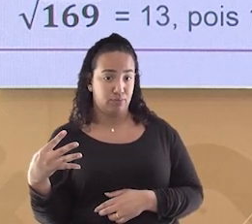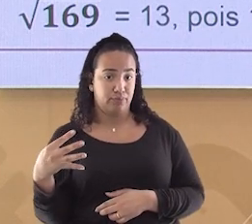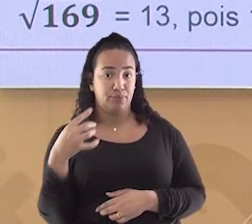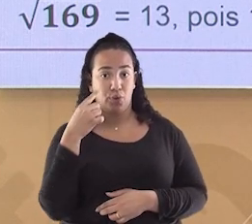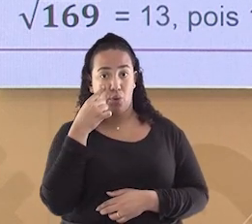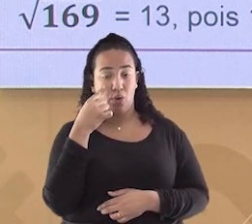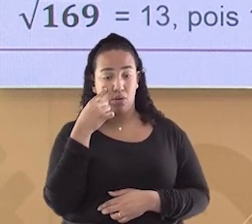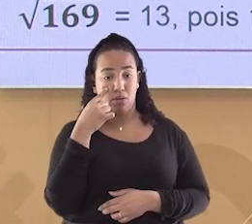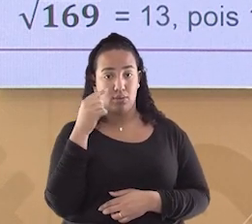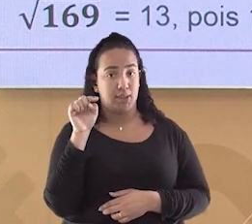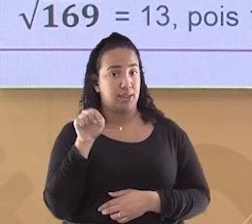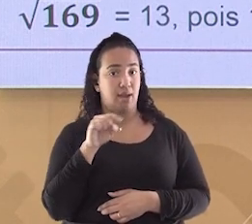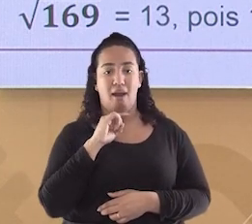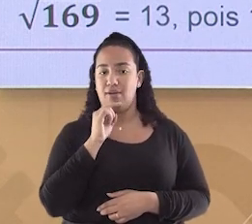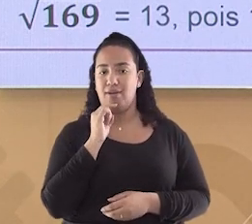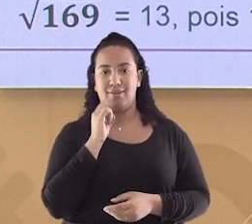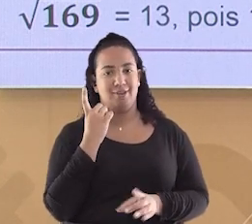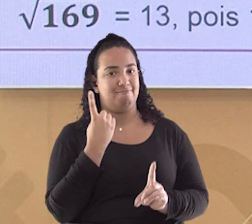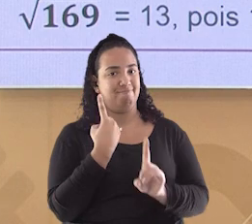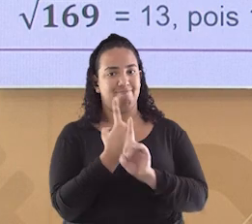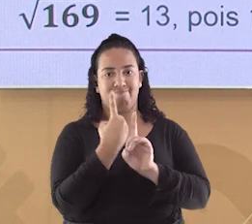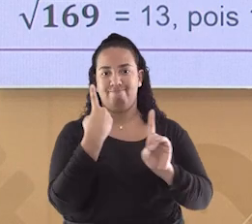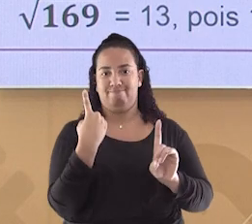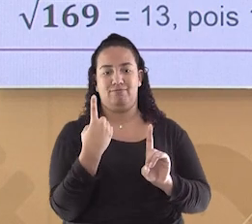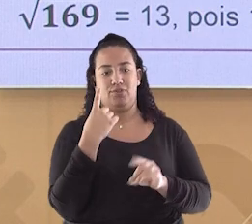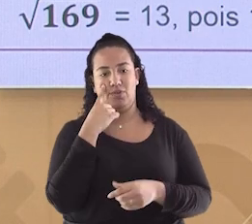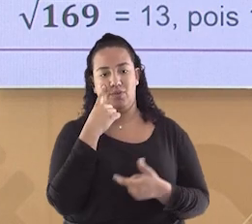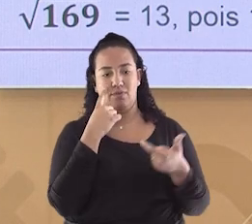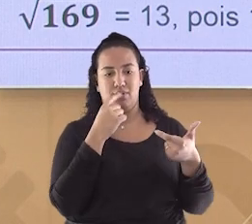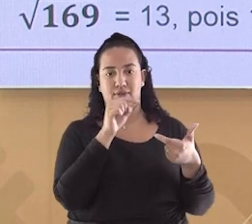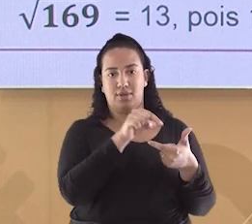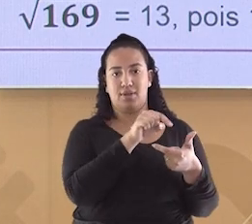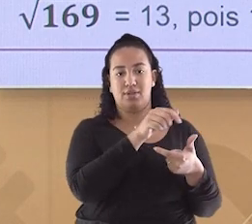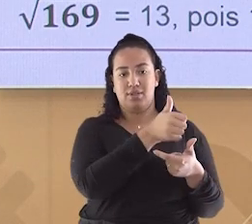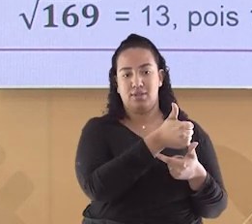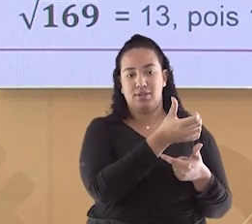144, ou seja, ainda não conseguimos encontrar o